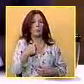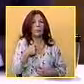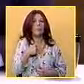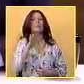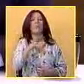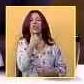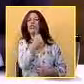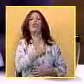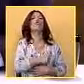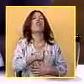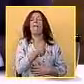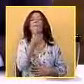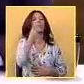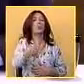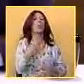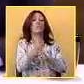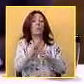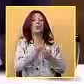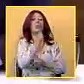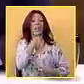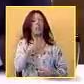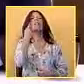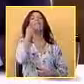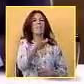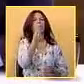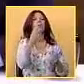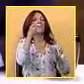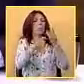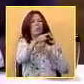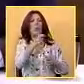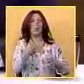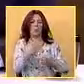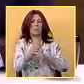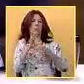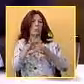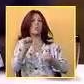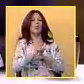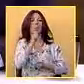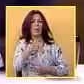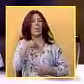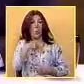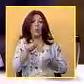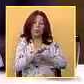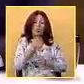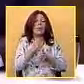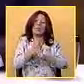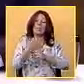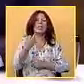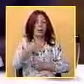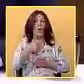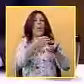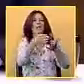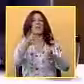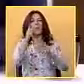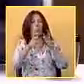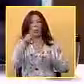e sofri já como jornalista e vi sofrer pessoas enquanto trabalhava como jornalista e como jornalista ajudei pessoas. E